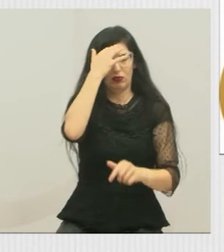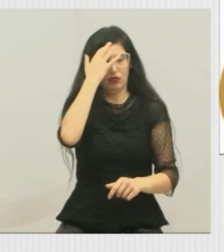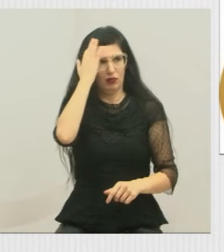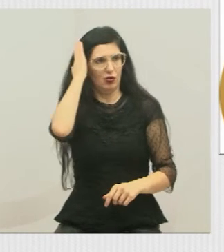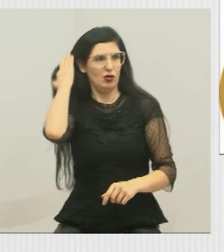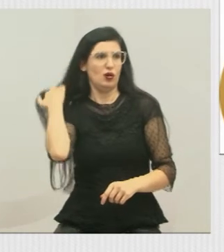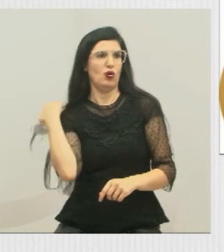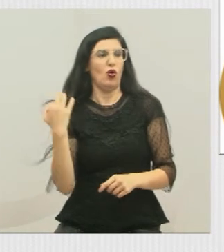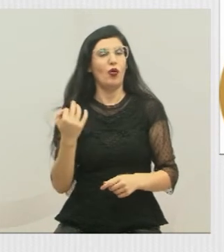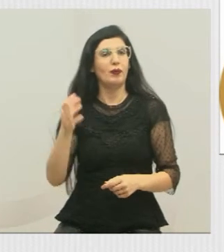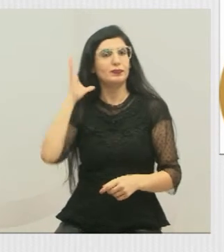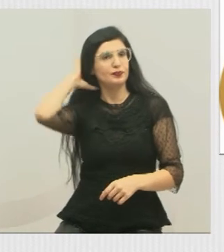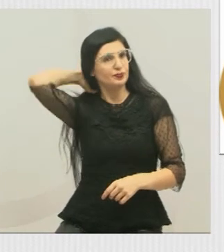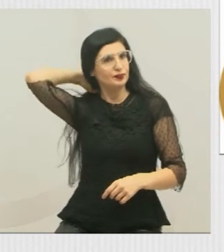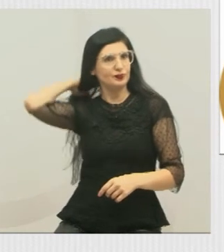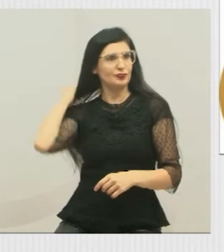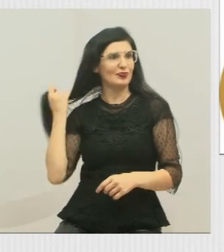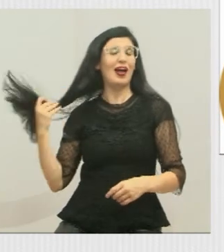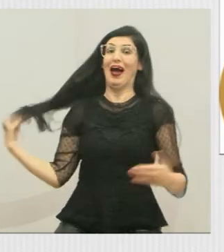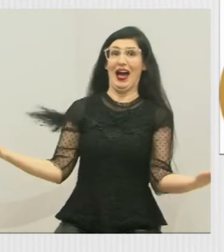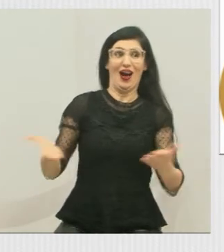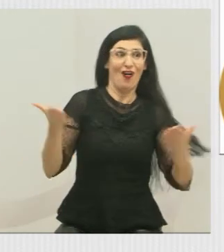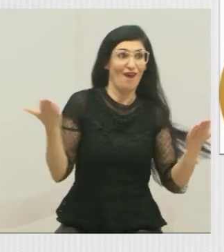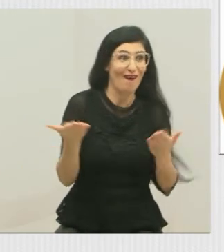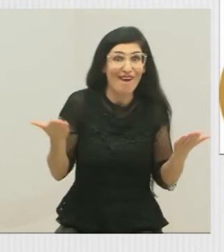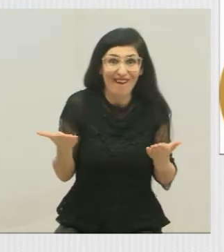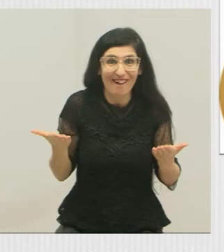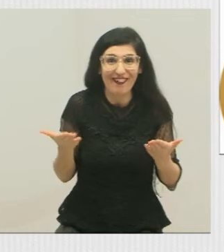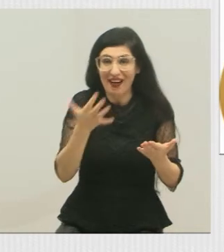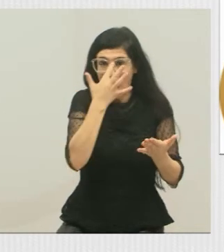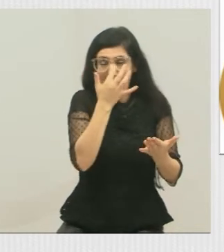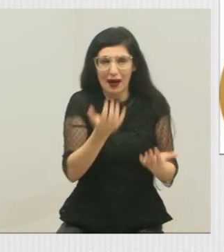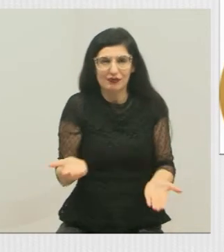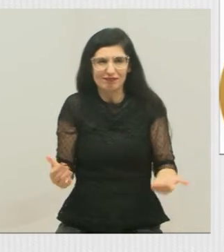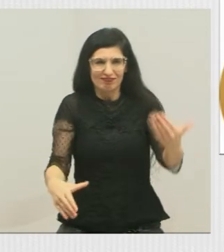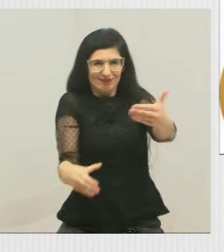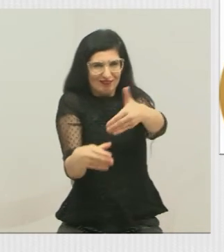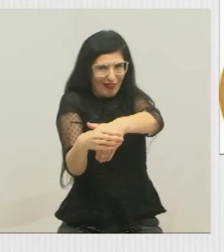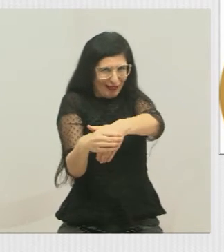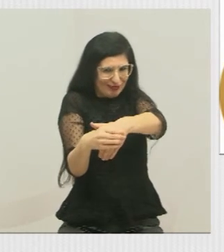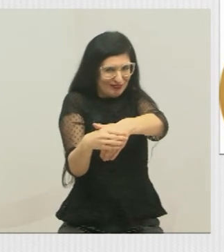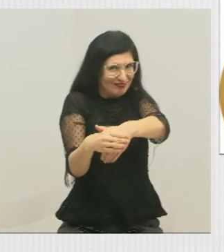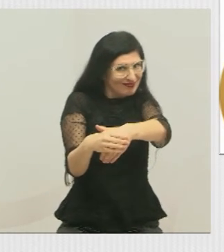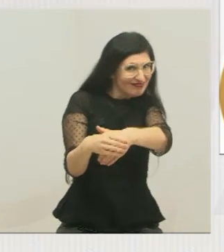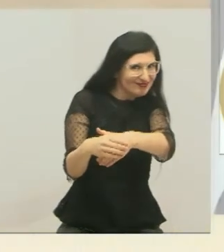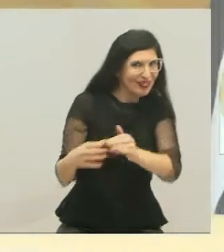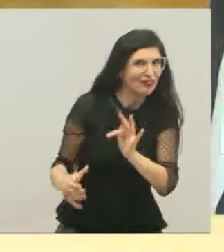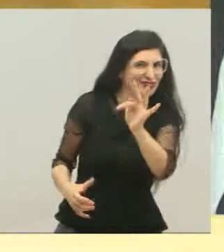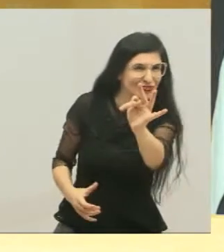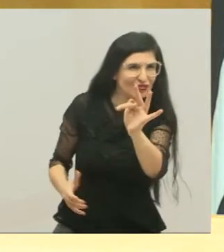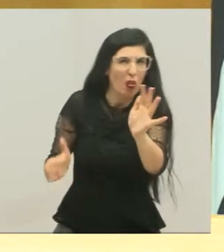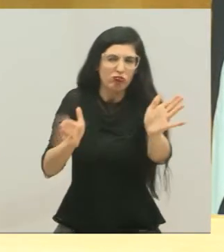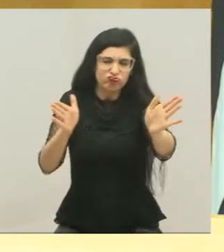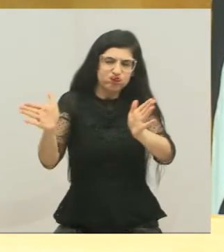a gente foi dada a largada e eu gostaria de dar um recado aqui